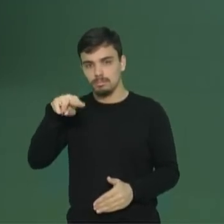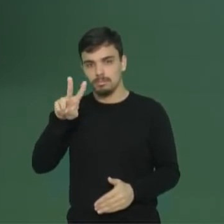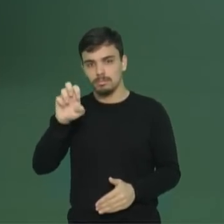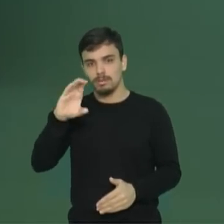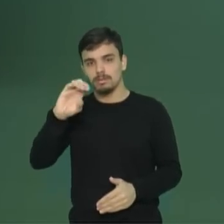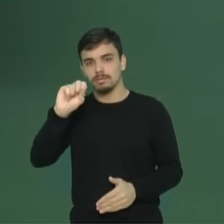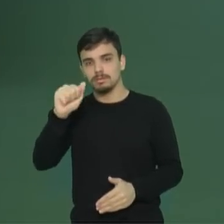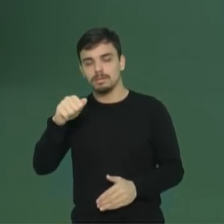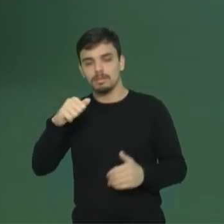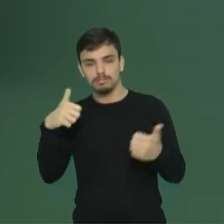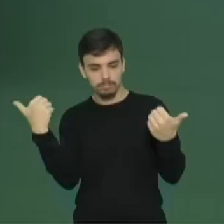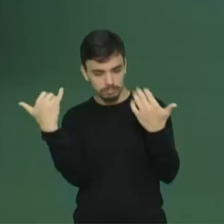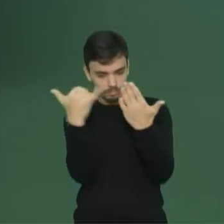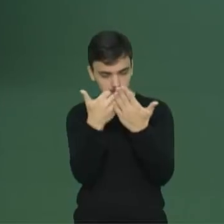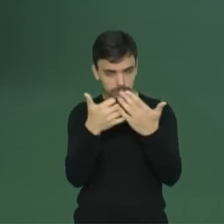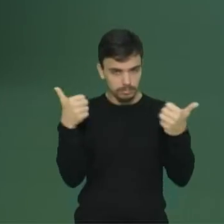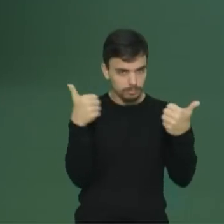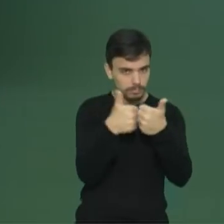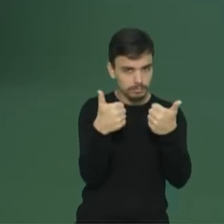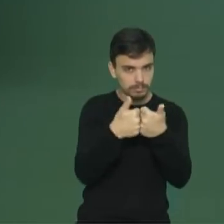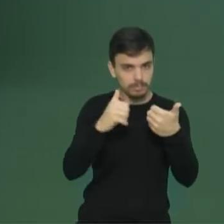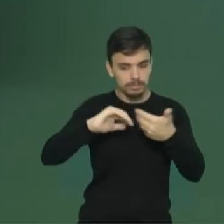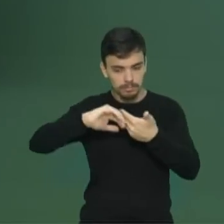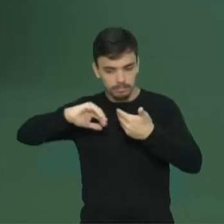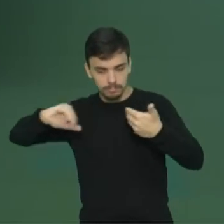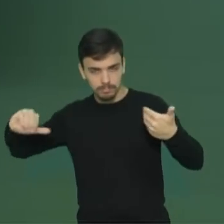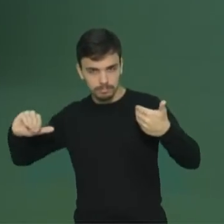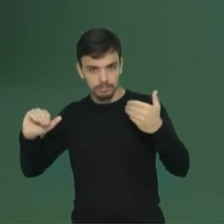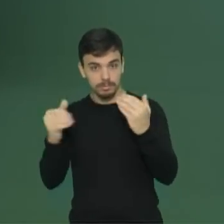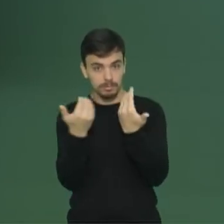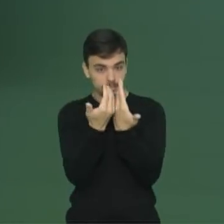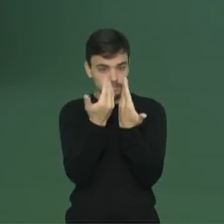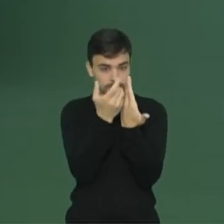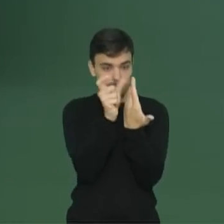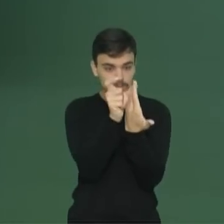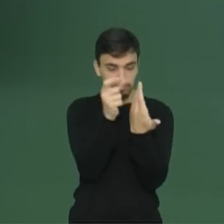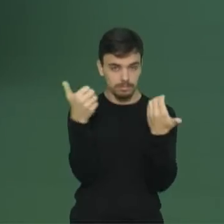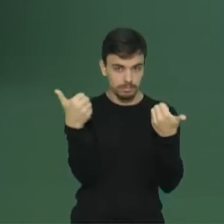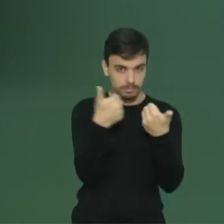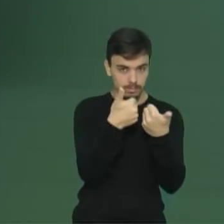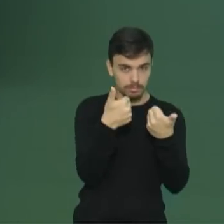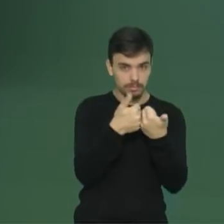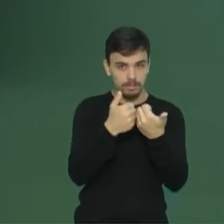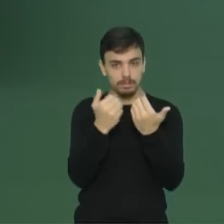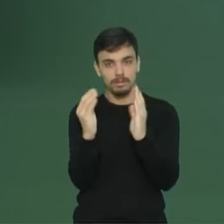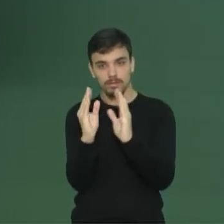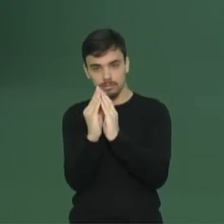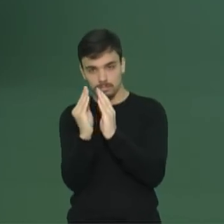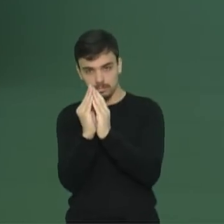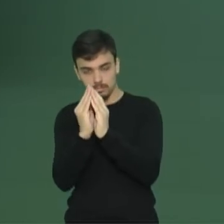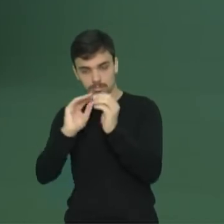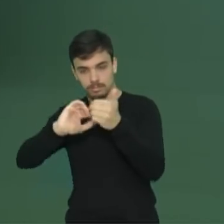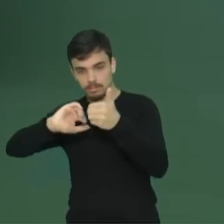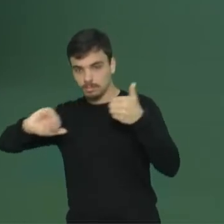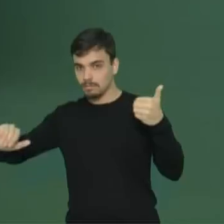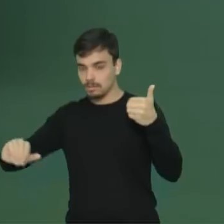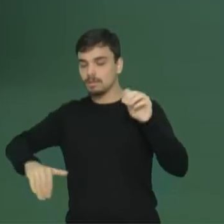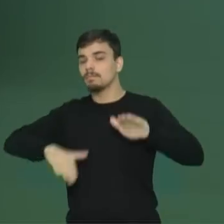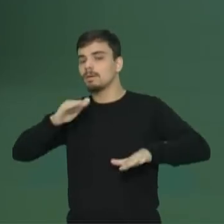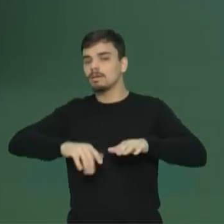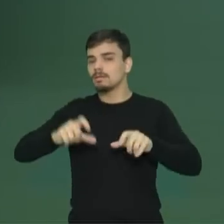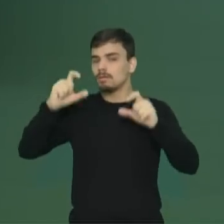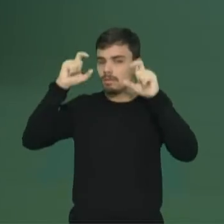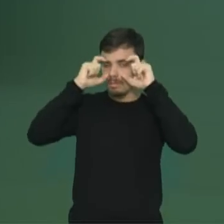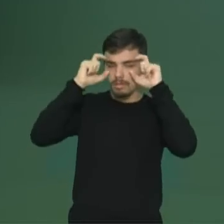se aproximam. Bordas largas, raios se afastam. Um óculos depende da necessidade da pessoa. Pode ser